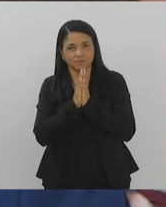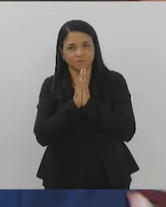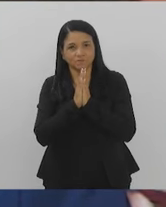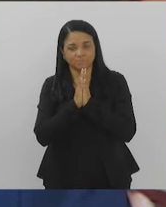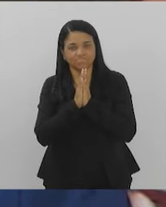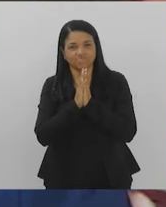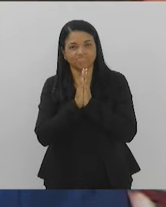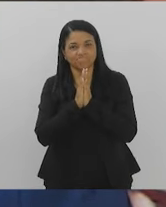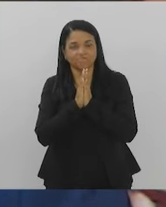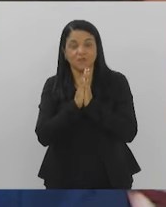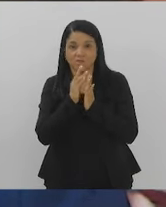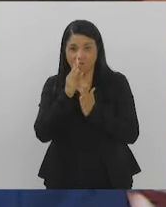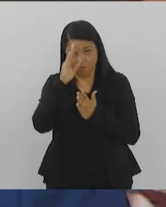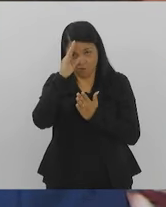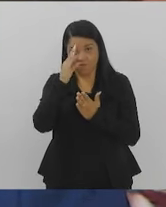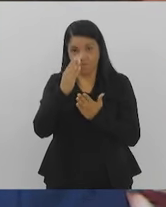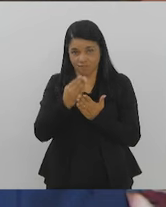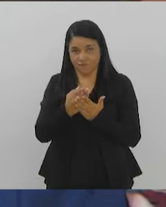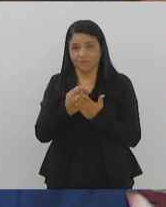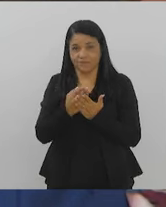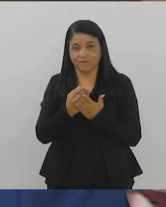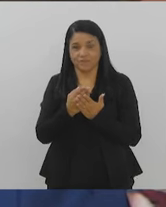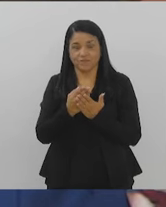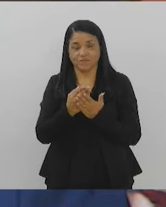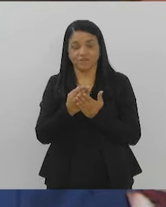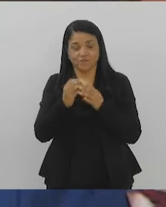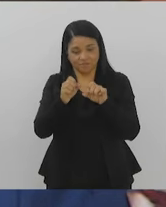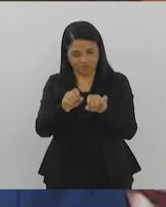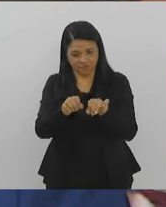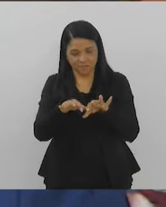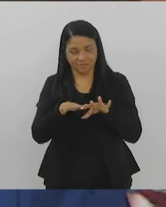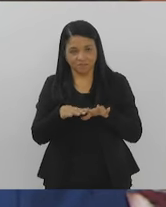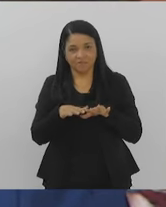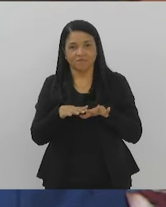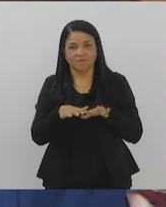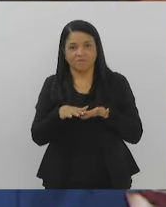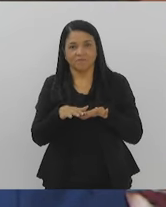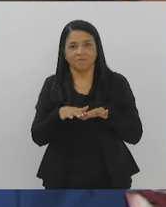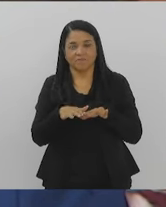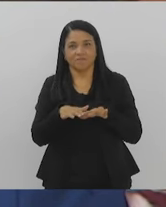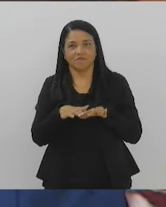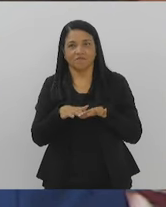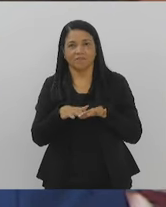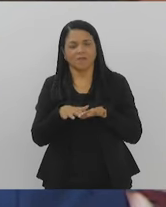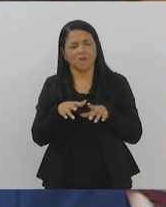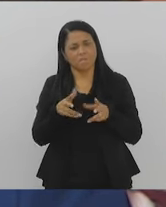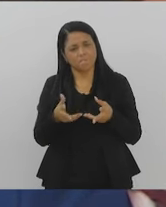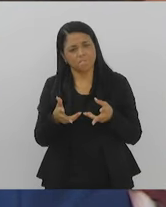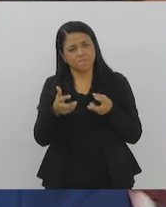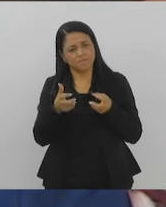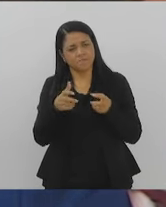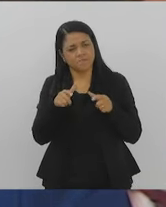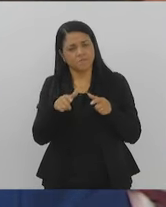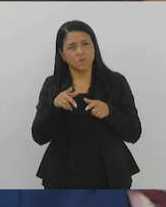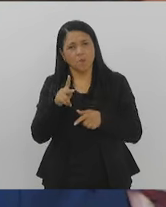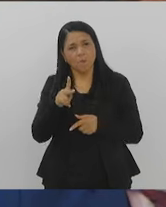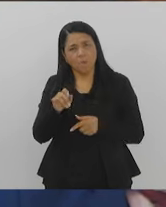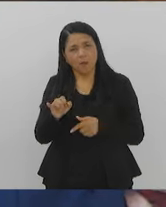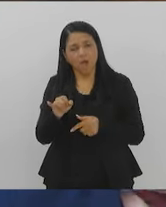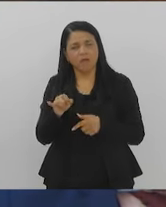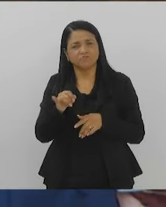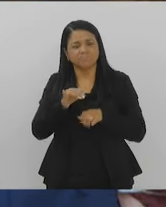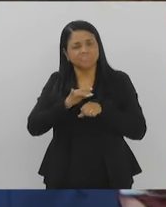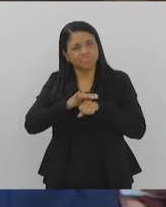confesso-a diante deste plenário. Ao ver meu pai muito